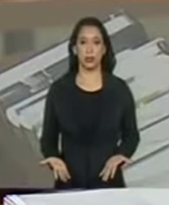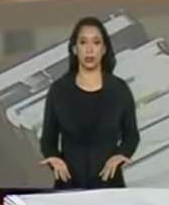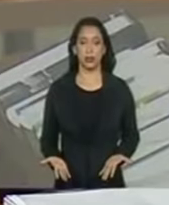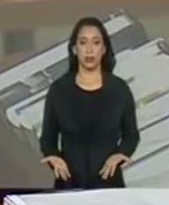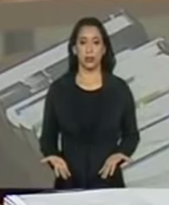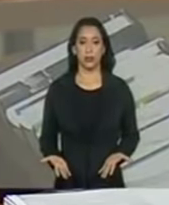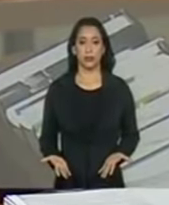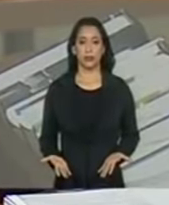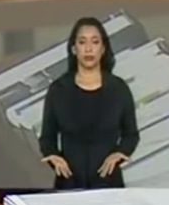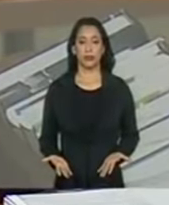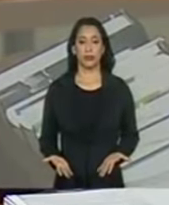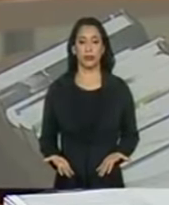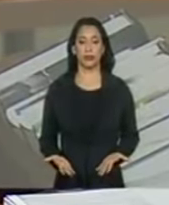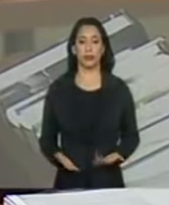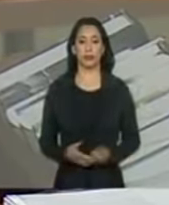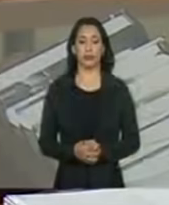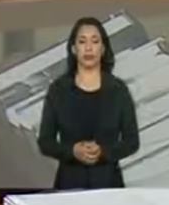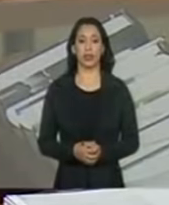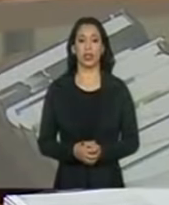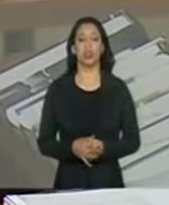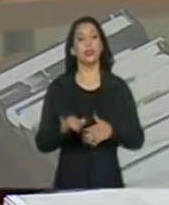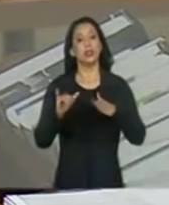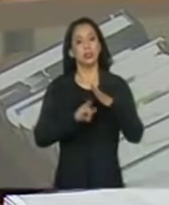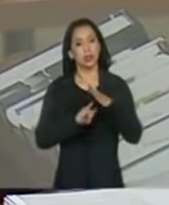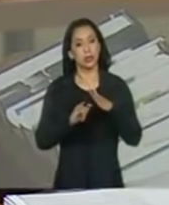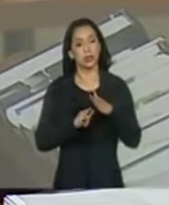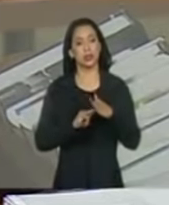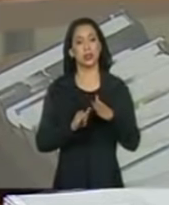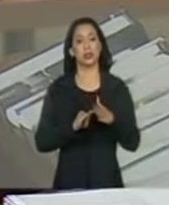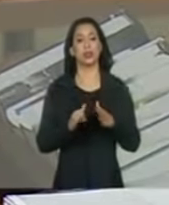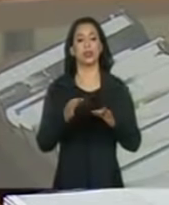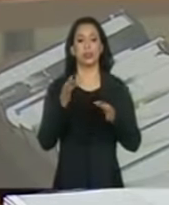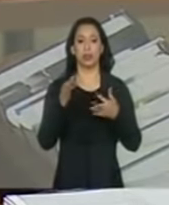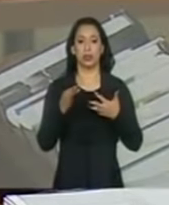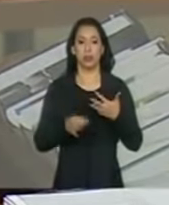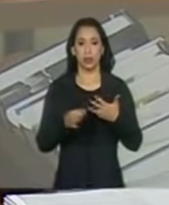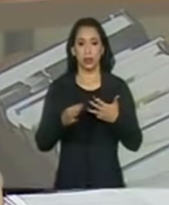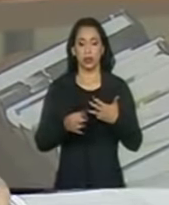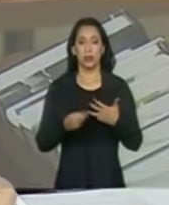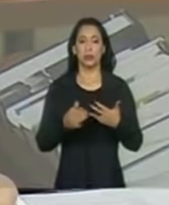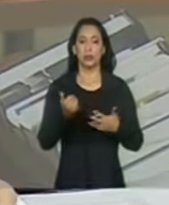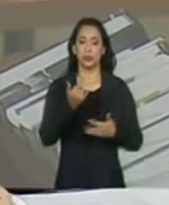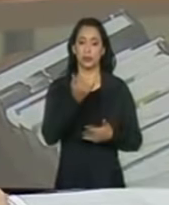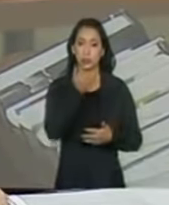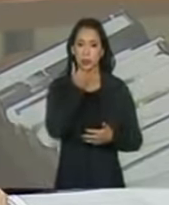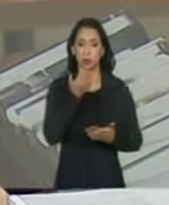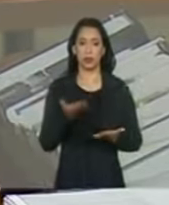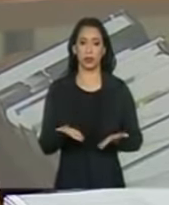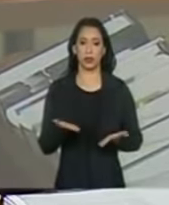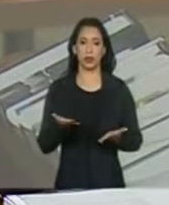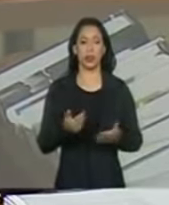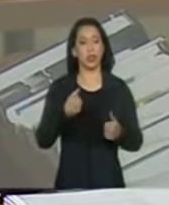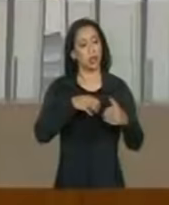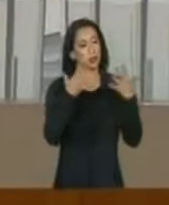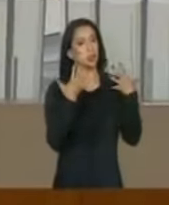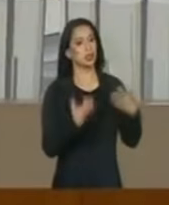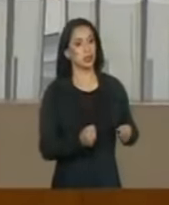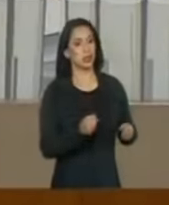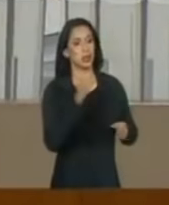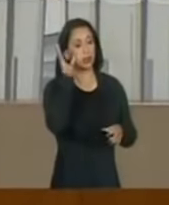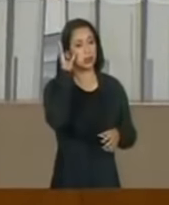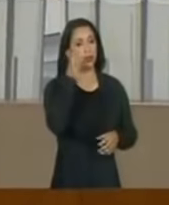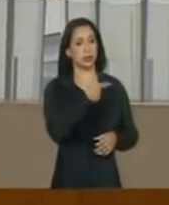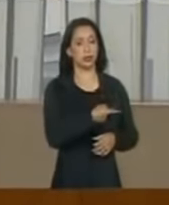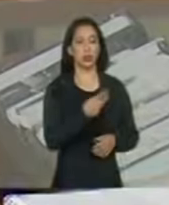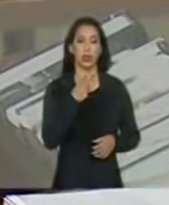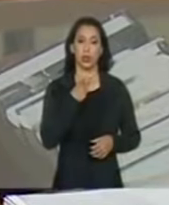aí ó ó constitucionalmente voz e letra ea voz e violão e curda decisão negócio doença eu não